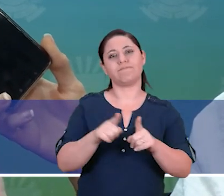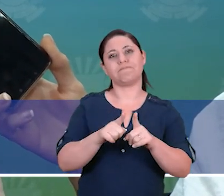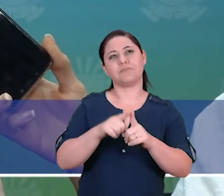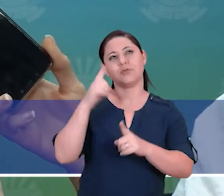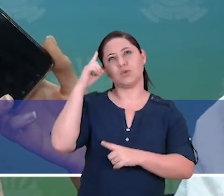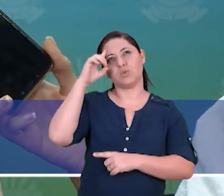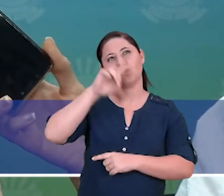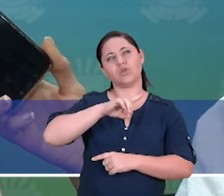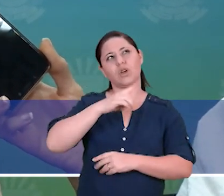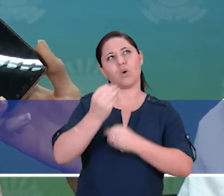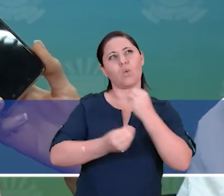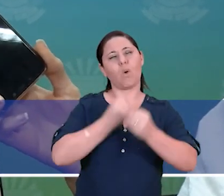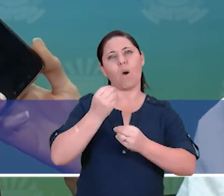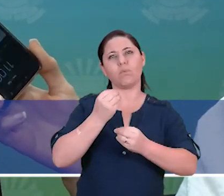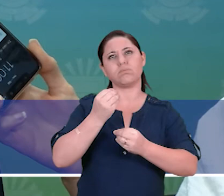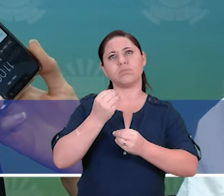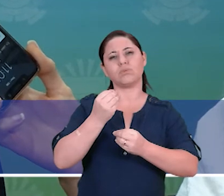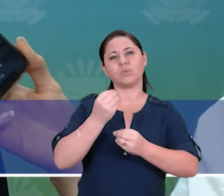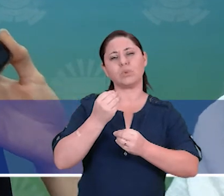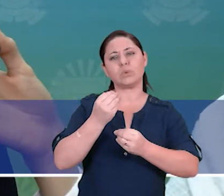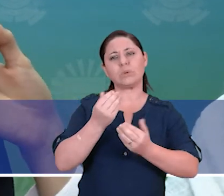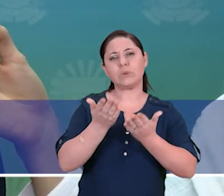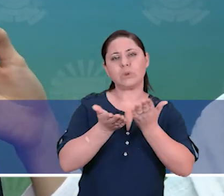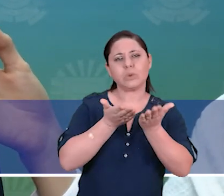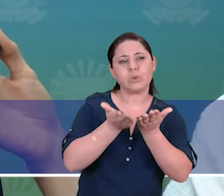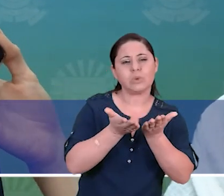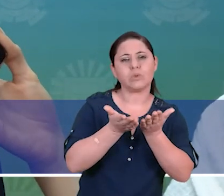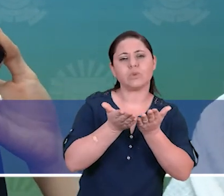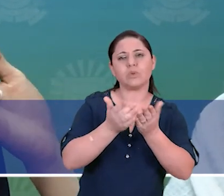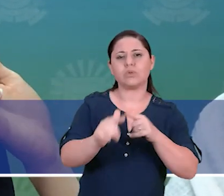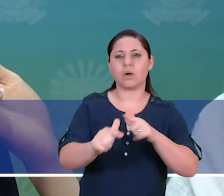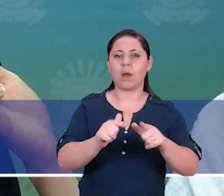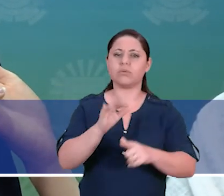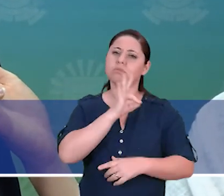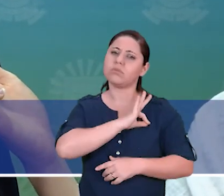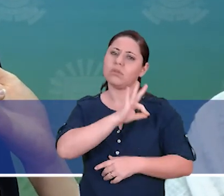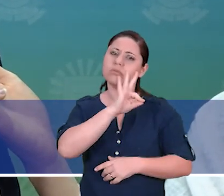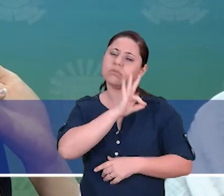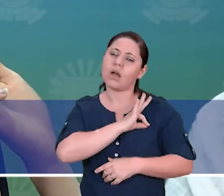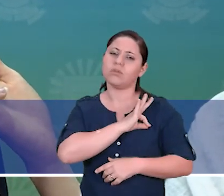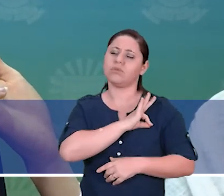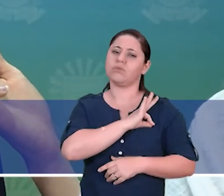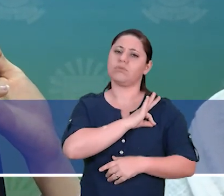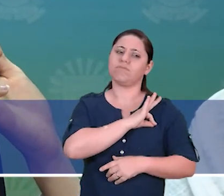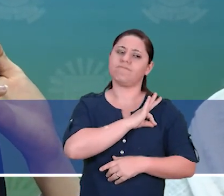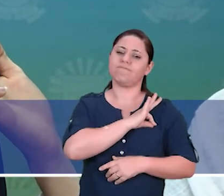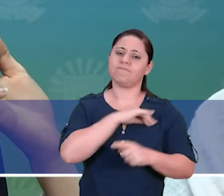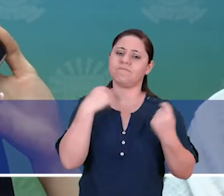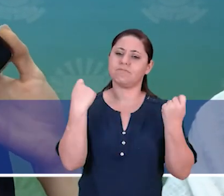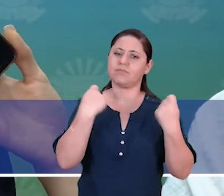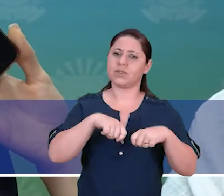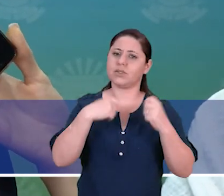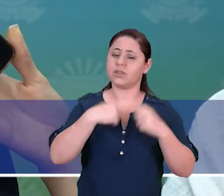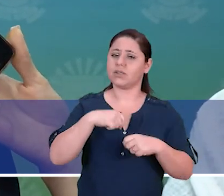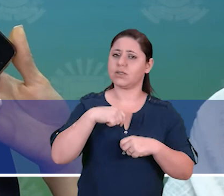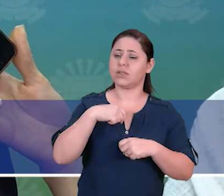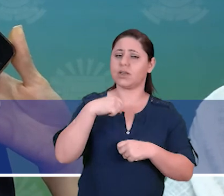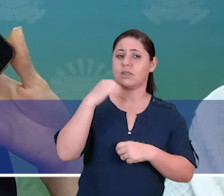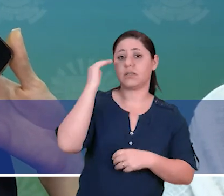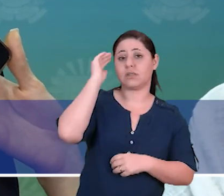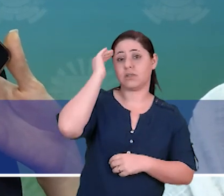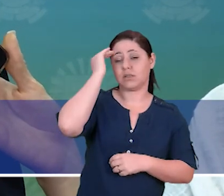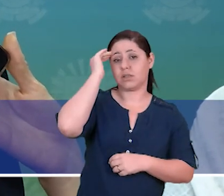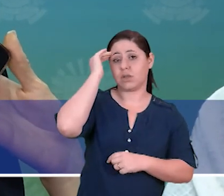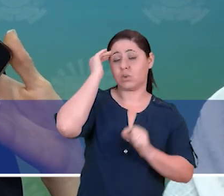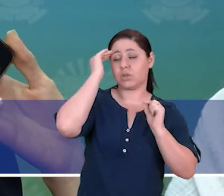um dia de reflexão sobre as condições de trabalho, sobre a questão salarial dos professores. É preciso a gente